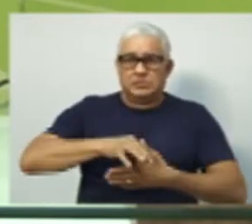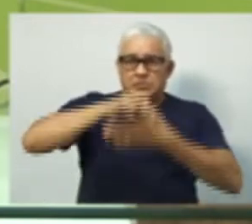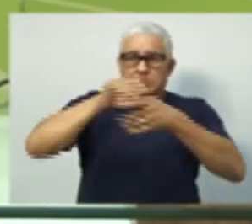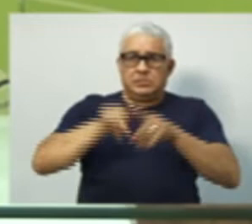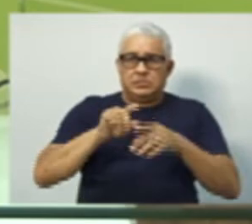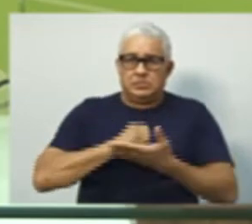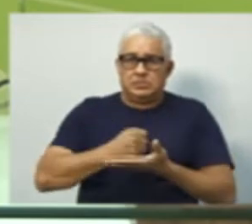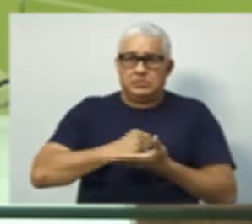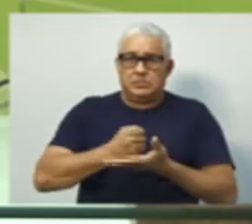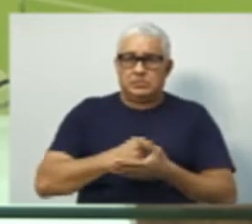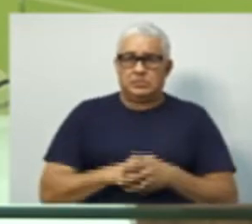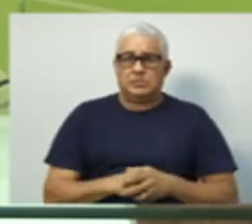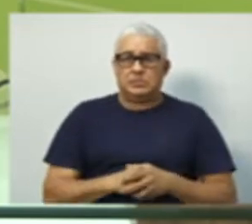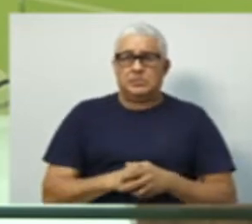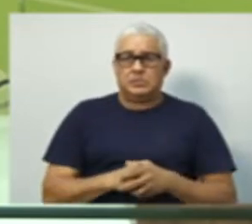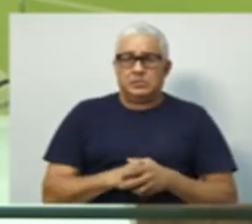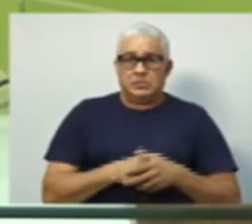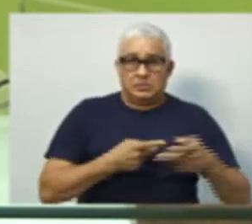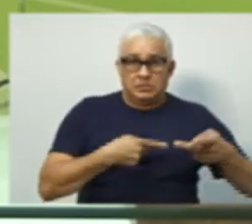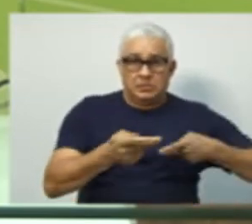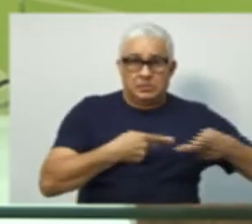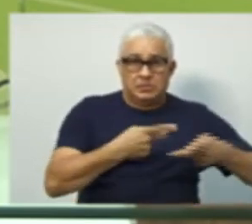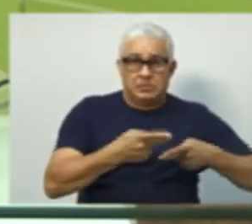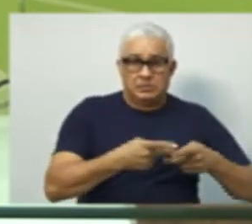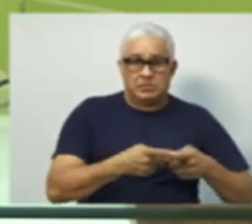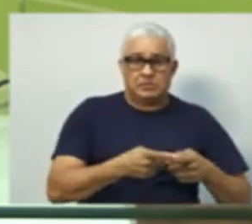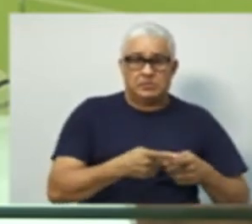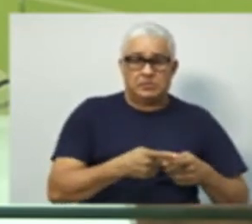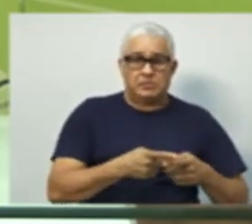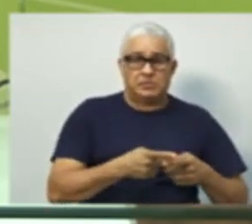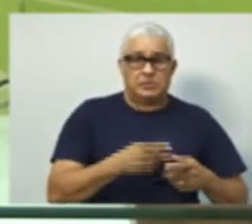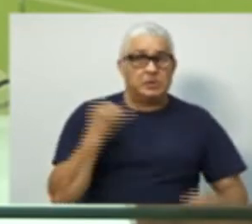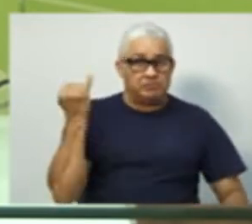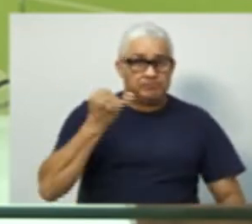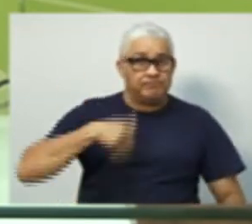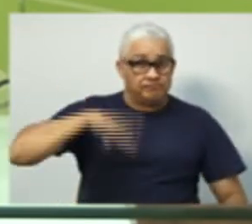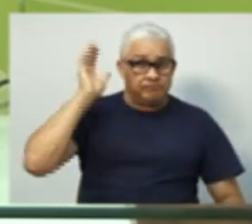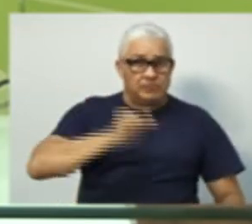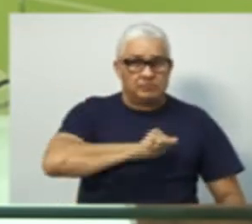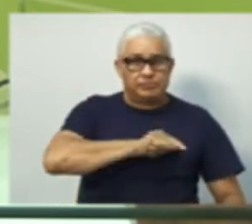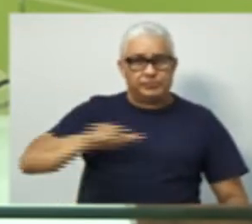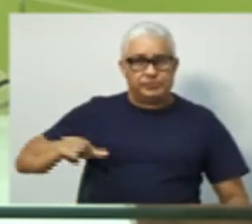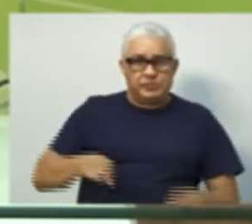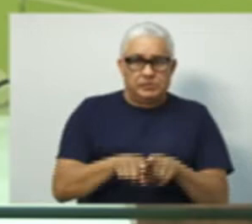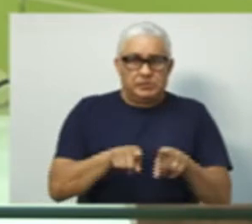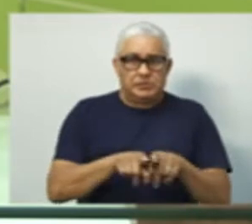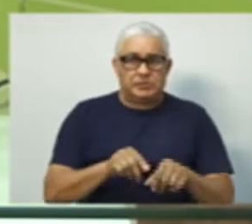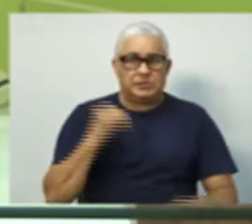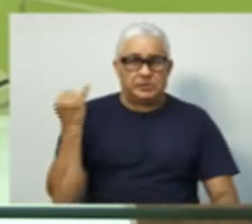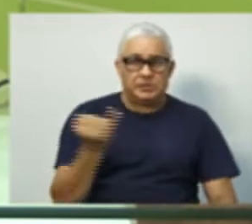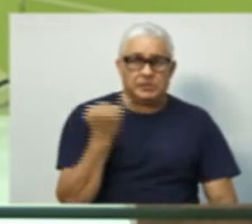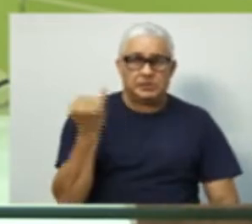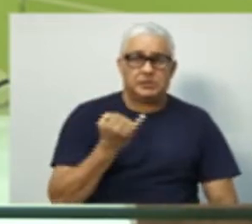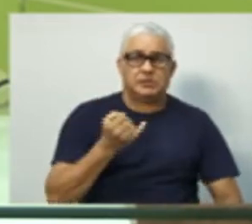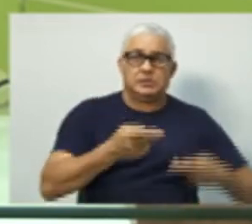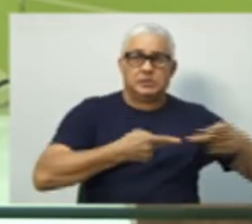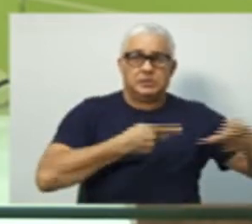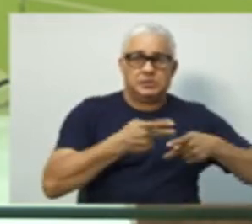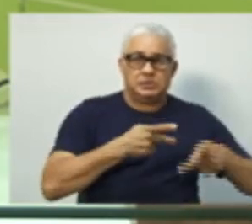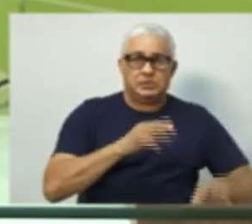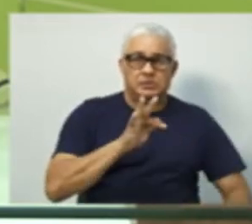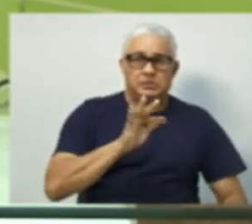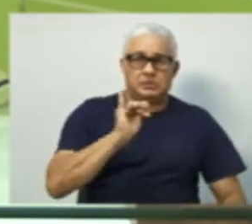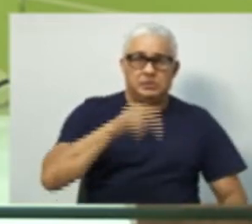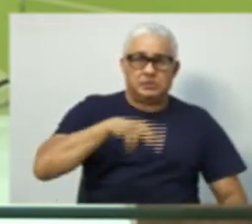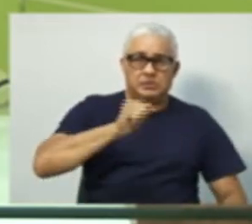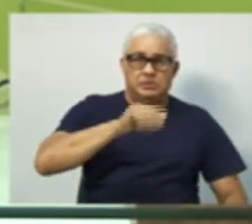conta das cores que representam o nosso país. Então, existe a tendência o quê? Bem, naquele ciclo, naquele período sazonal, eu vou